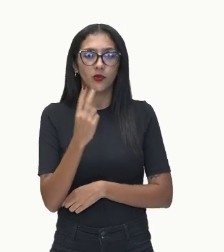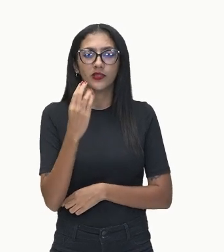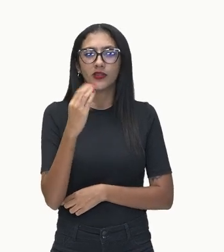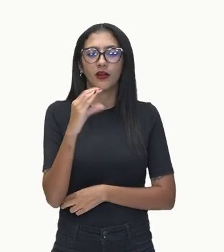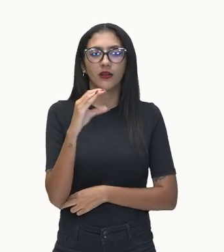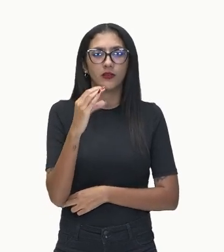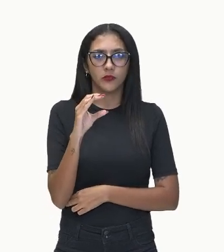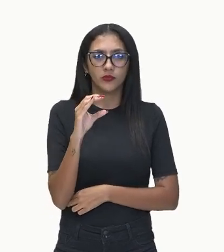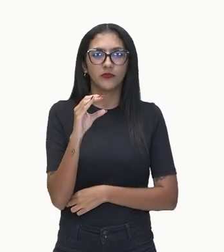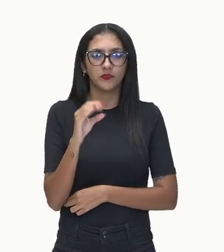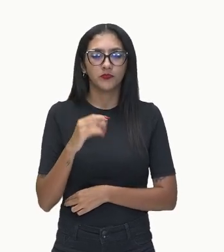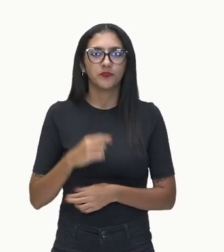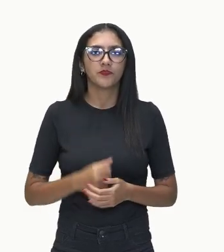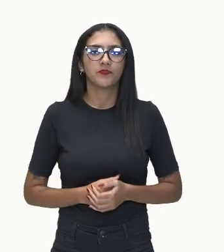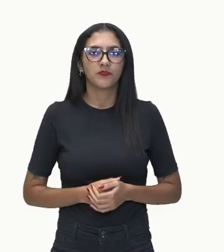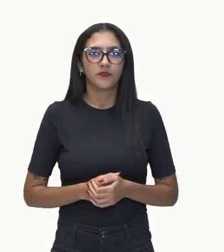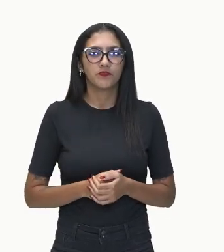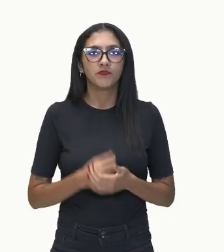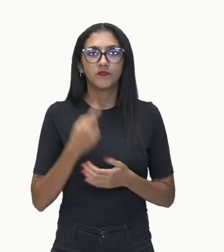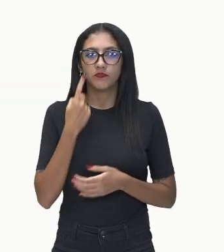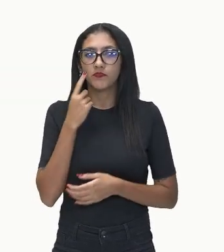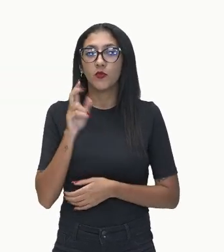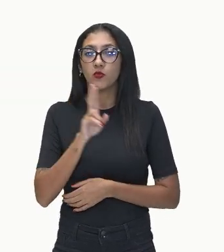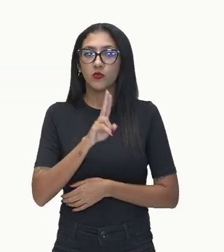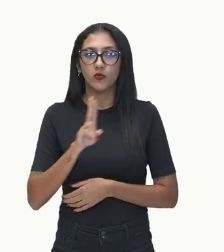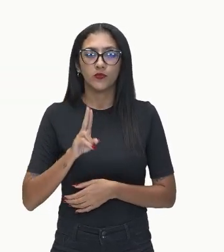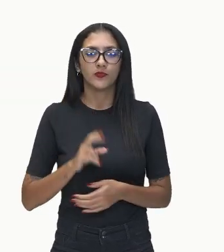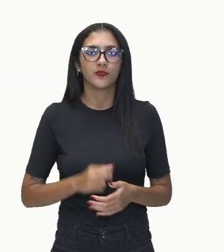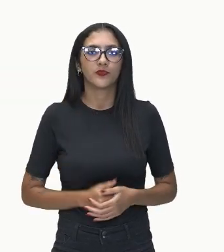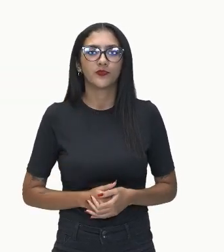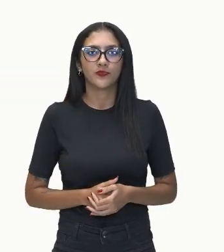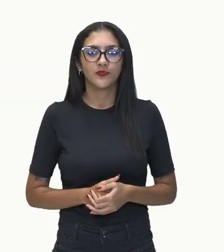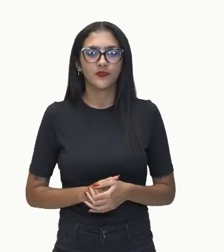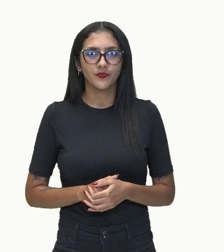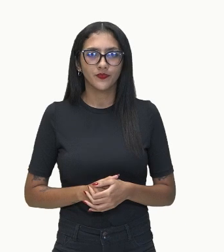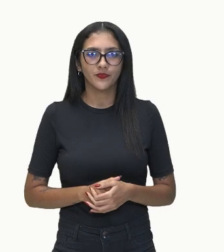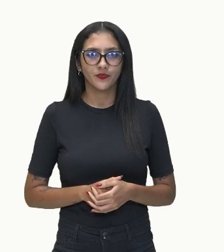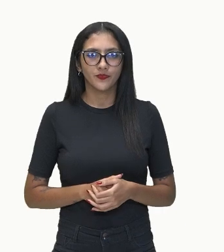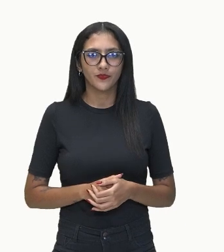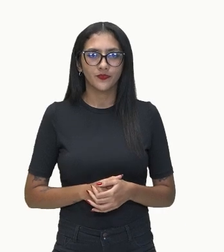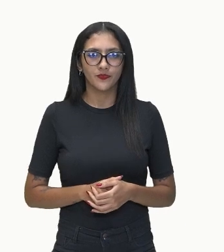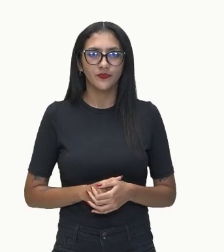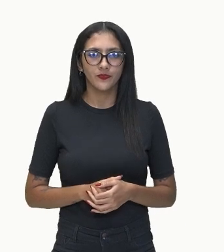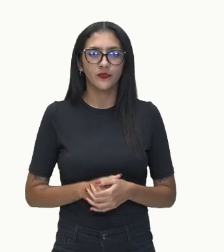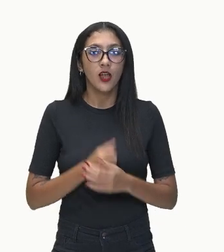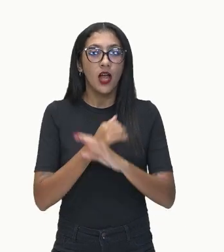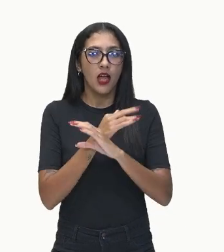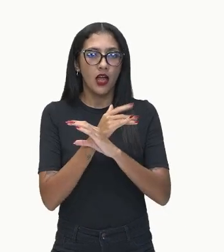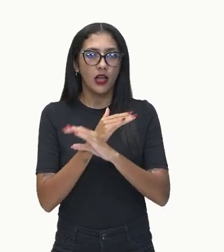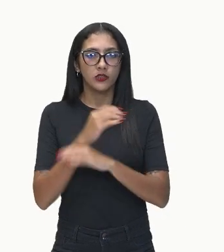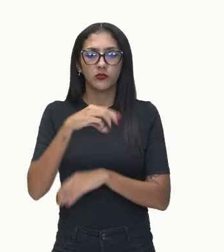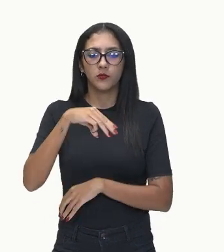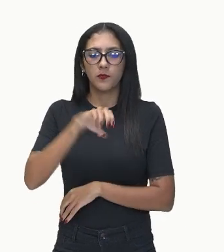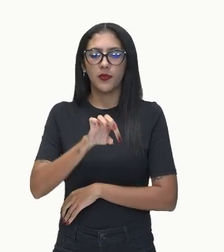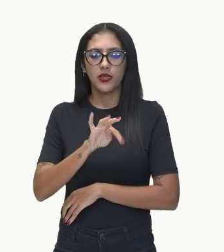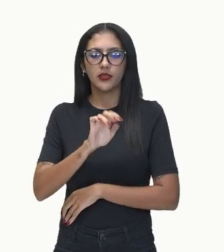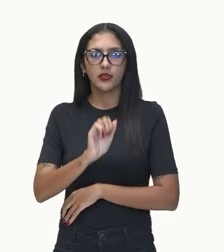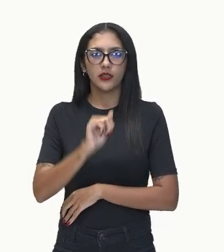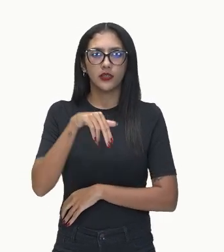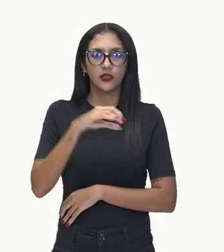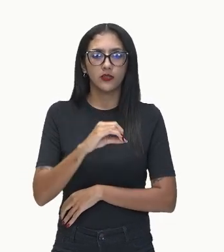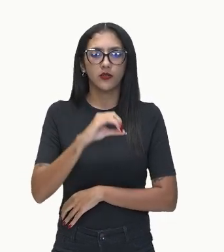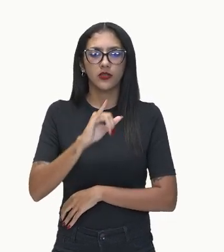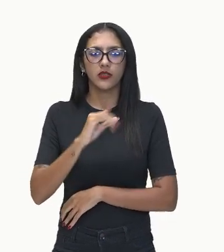o ácido etanóico. Tá aqui, ácido metanóico. Por quê? Porque